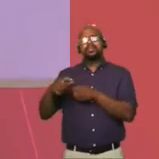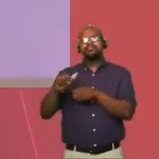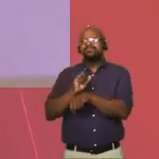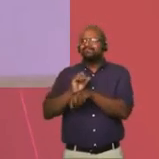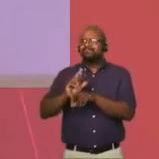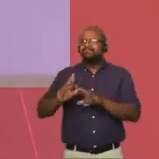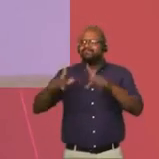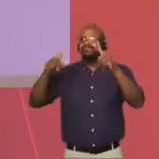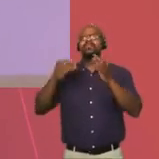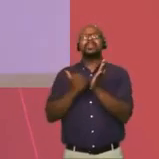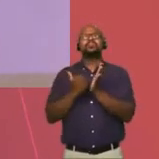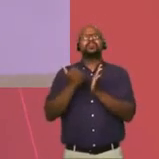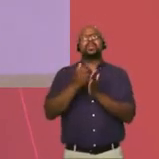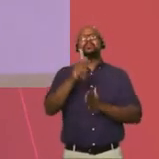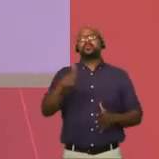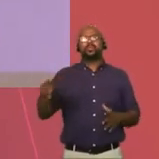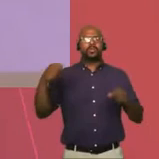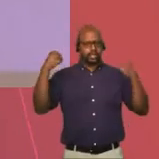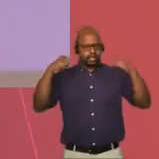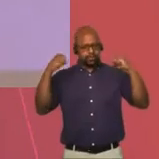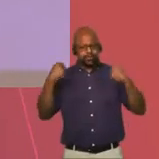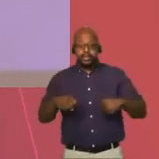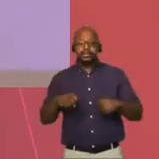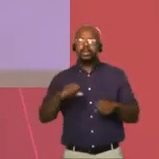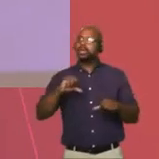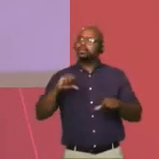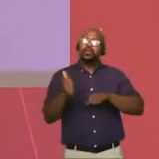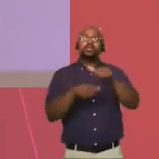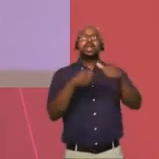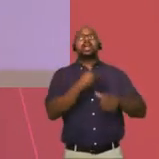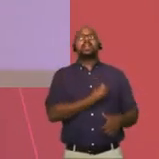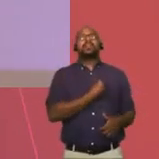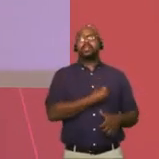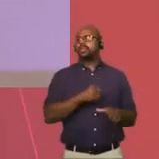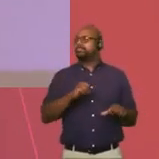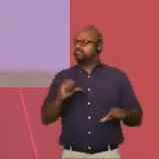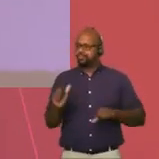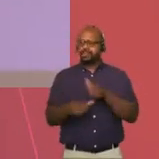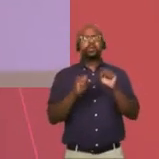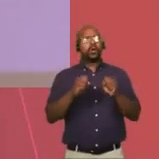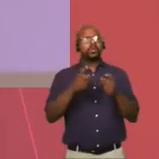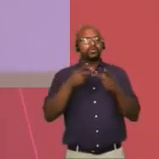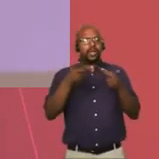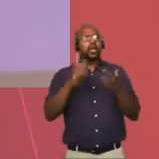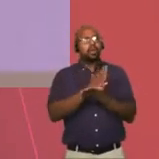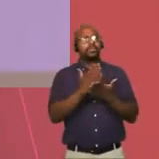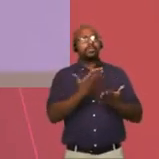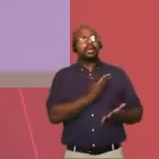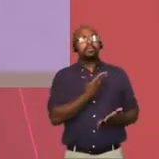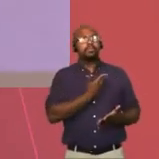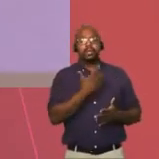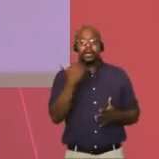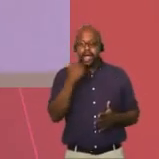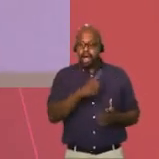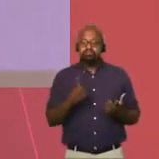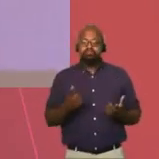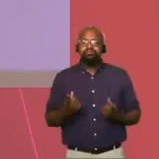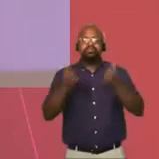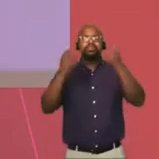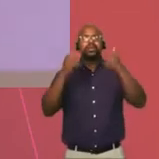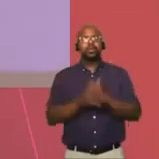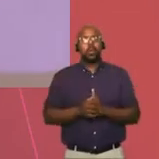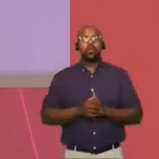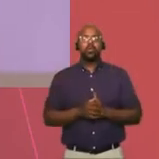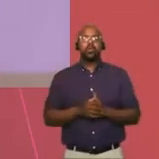se reinventaram demais professores de educação física que mudaram a vida de um jeito que eu posso dizer que algumas amigas minhas ficaram ricas